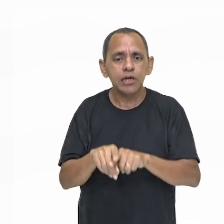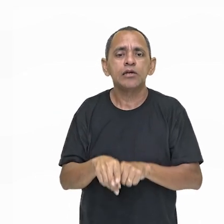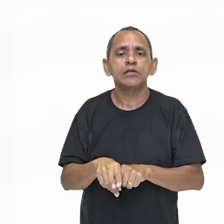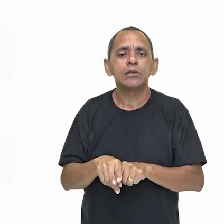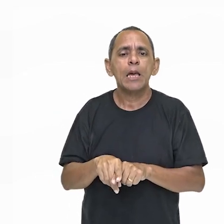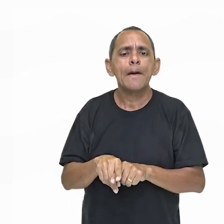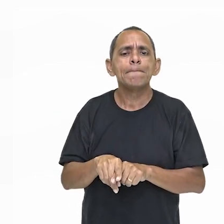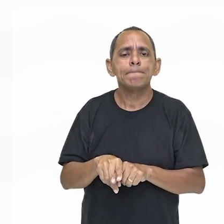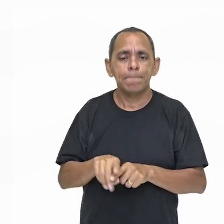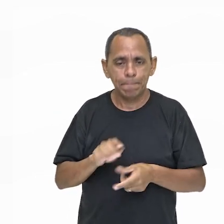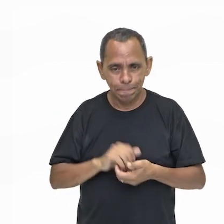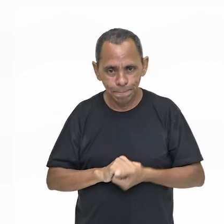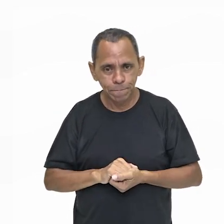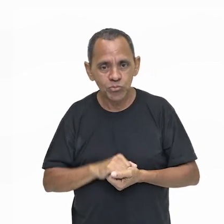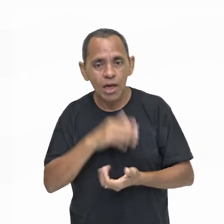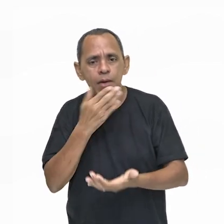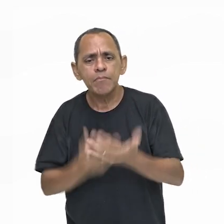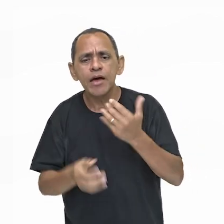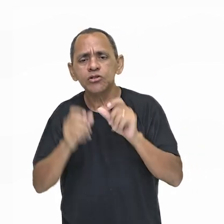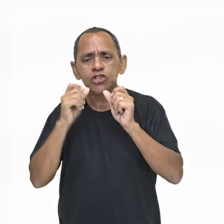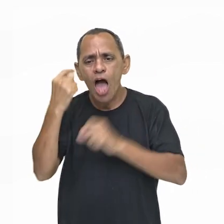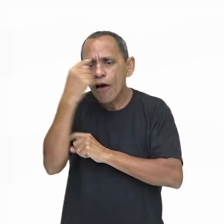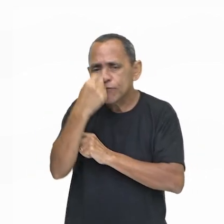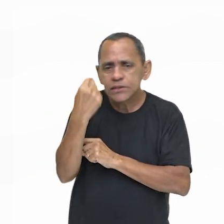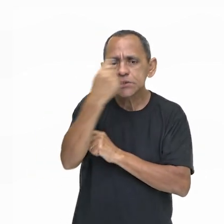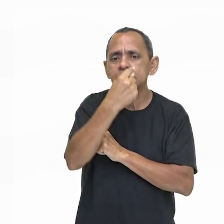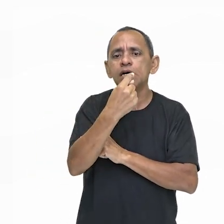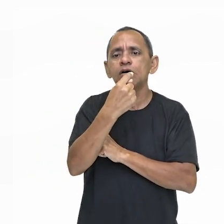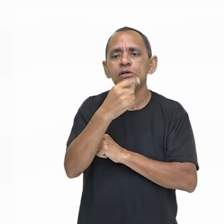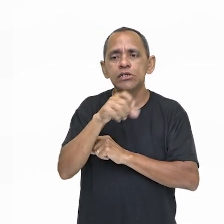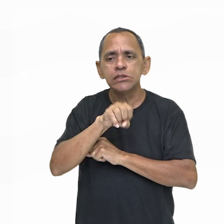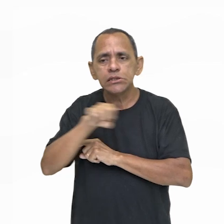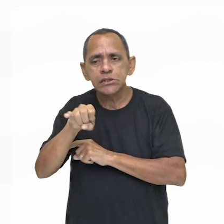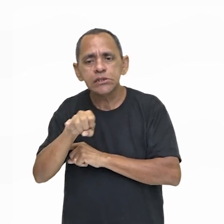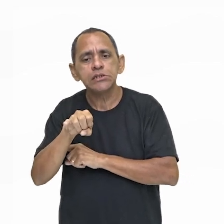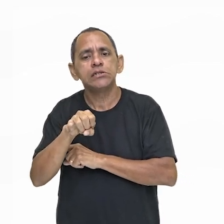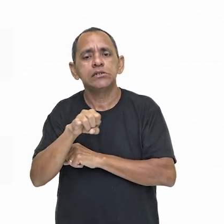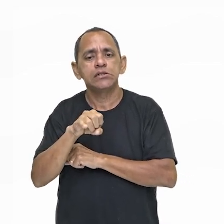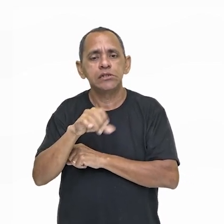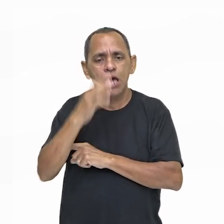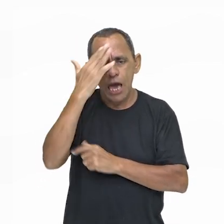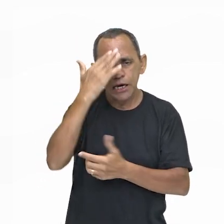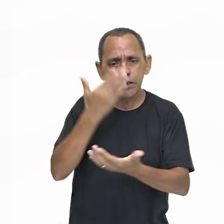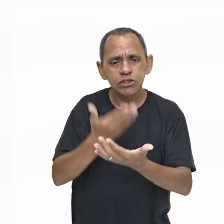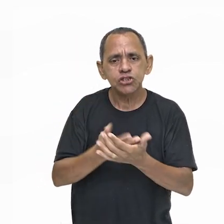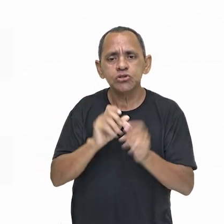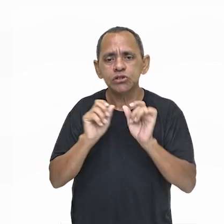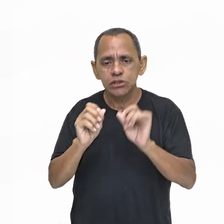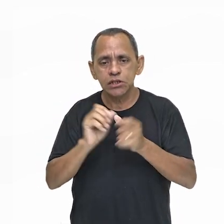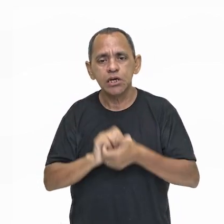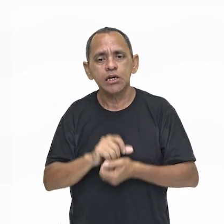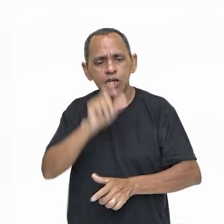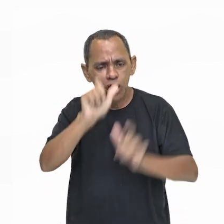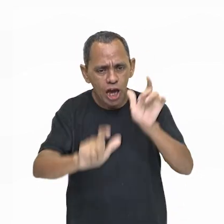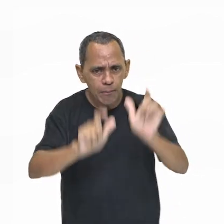visão. Então, para a pessoa ser considerada diabética do tipo 2, durante um